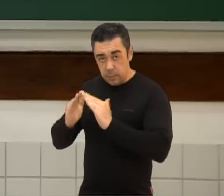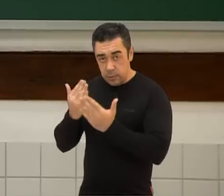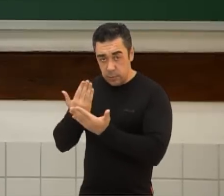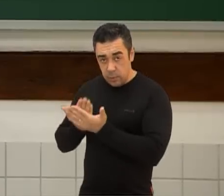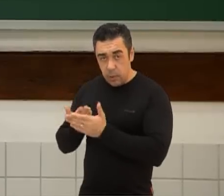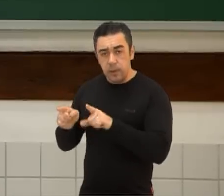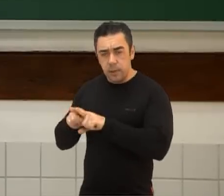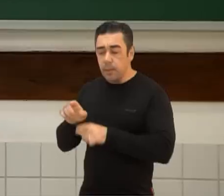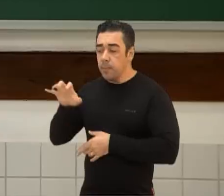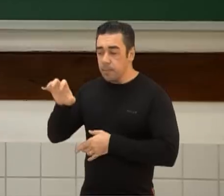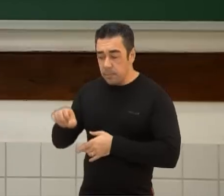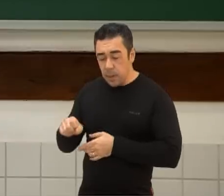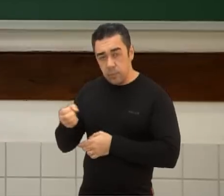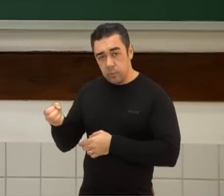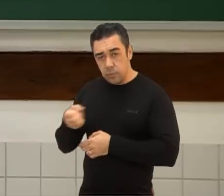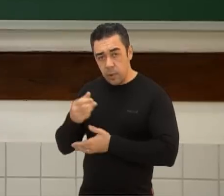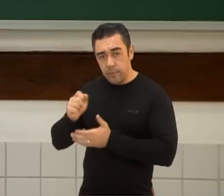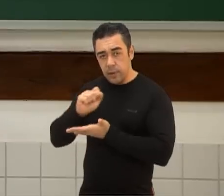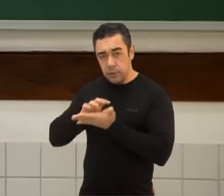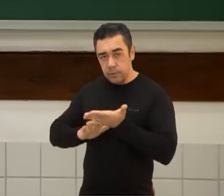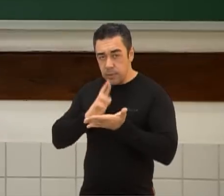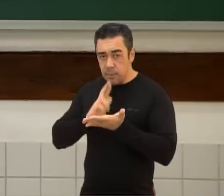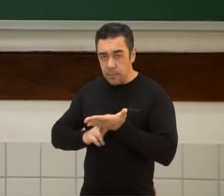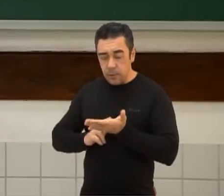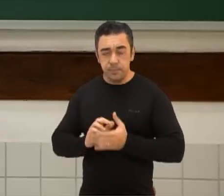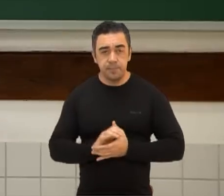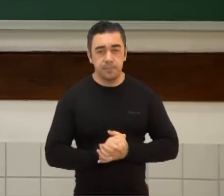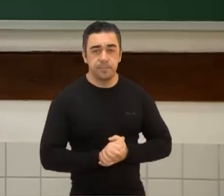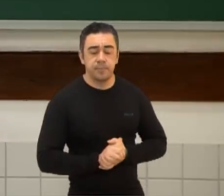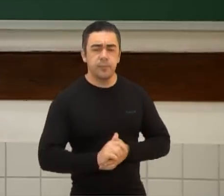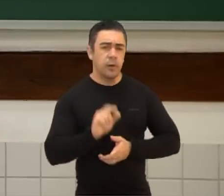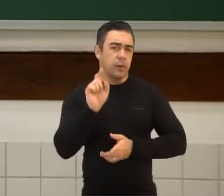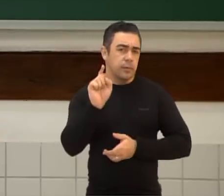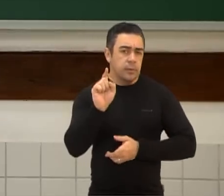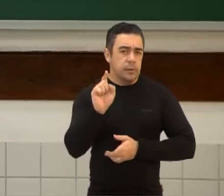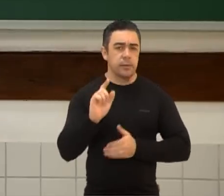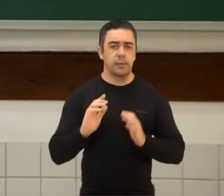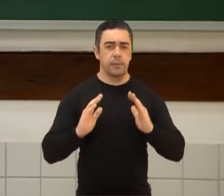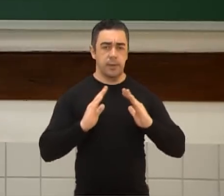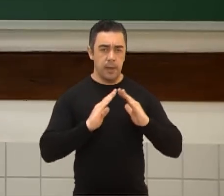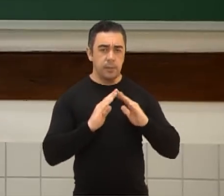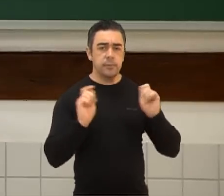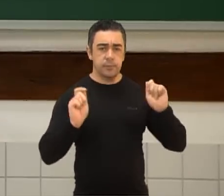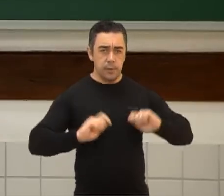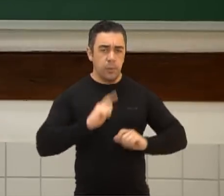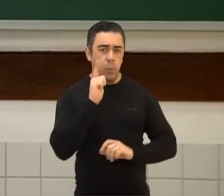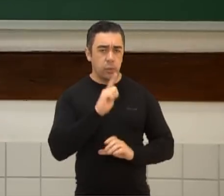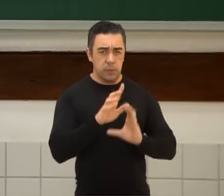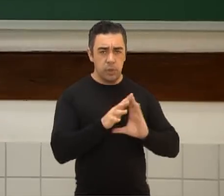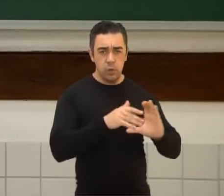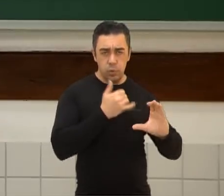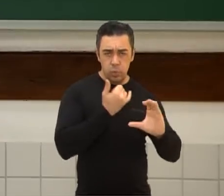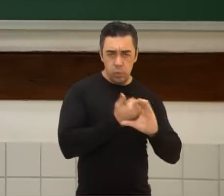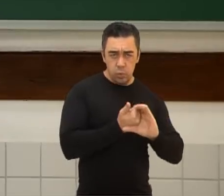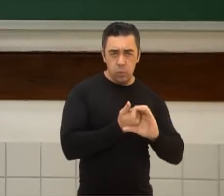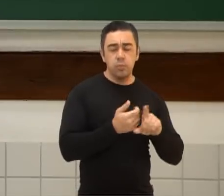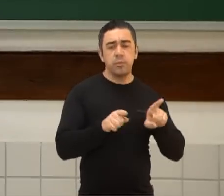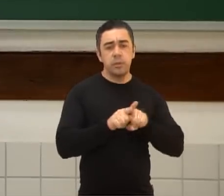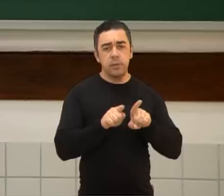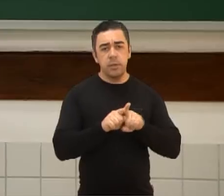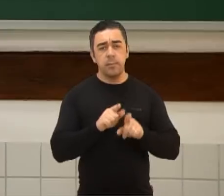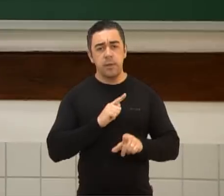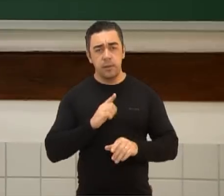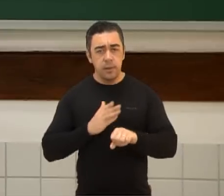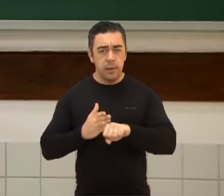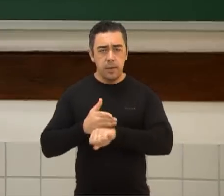professor deixou lá para você. E você que está assistindo, fazendo as atividades e assistindo às aulas pelo Classroom